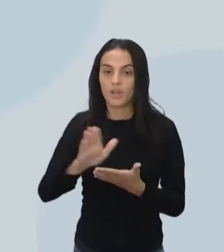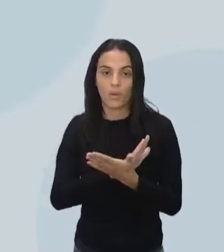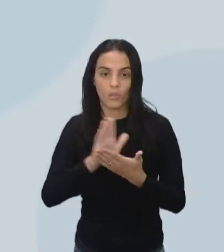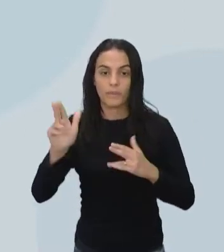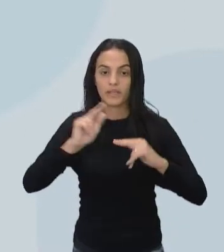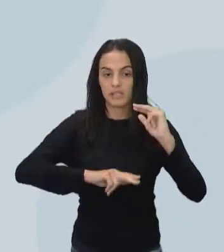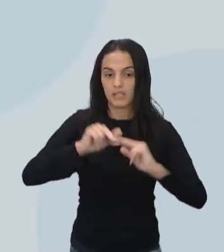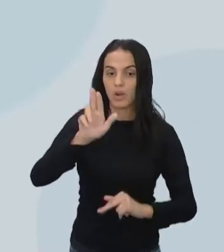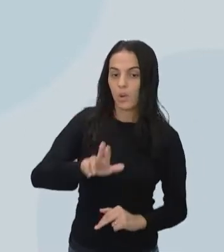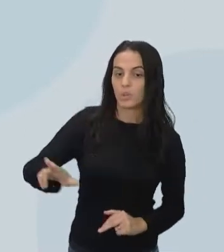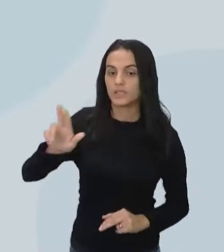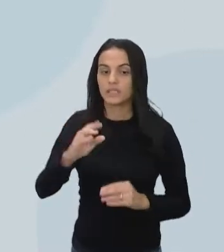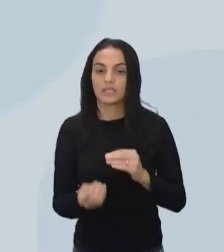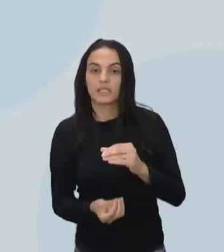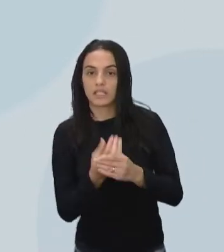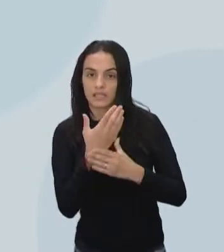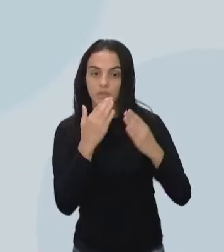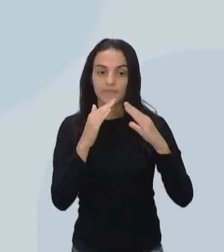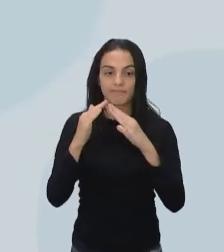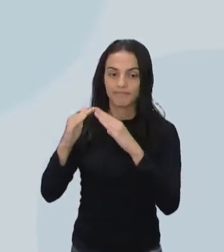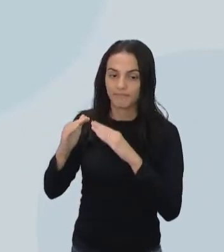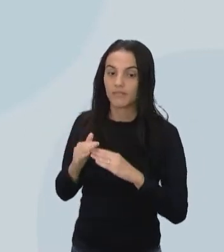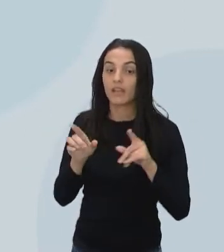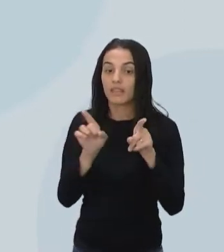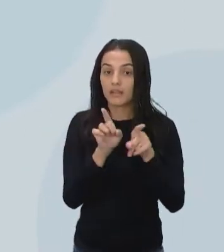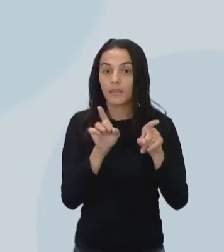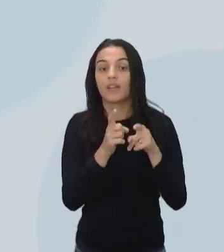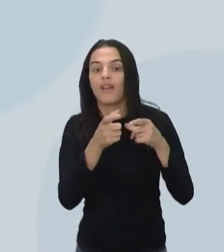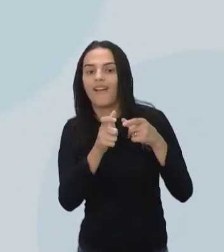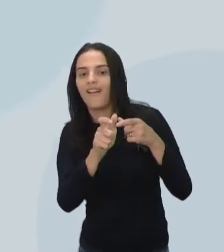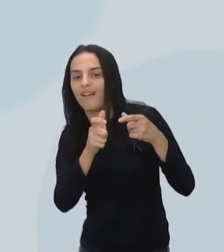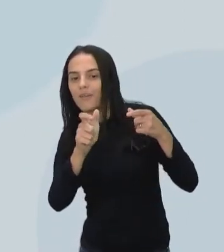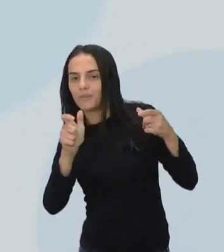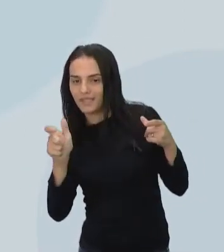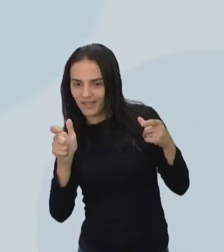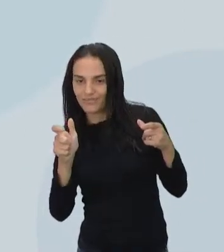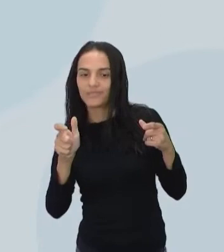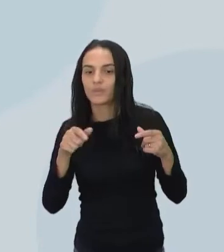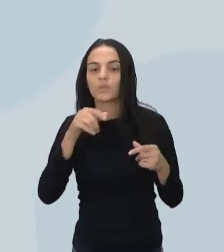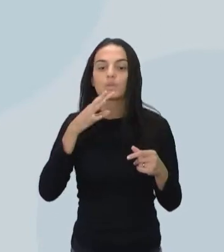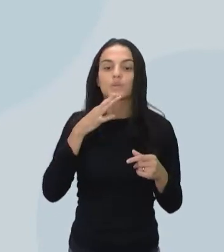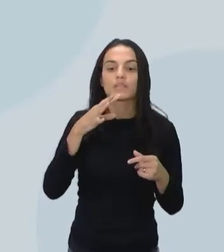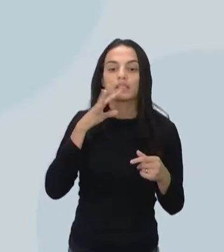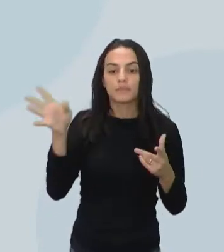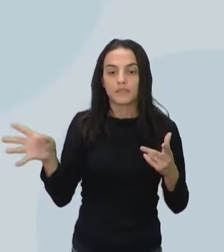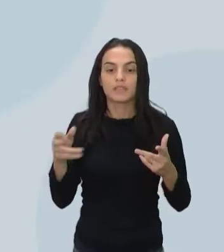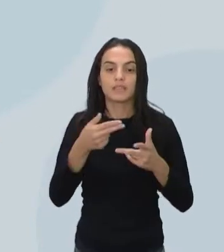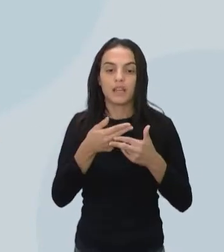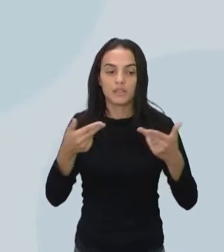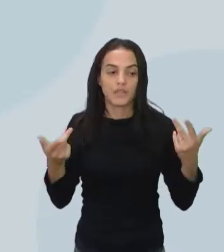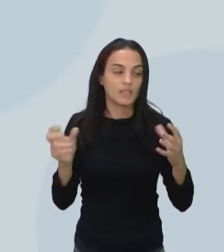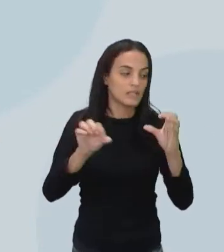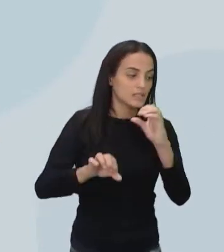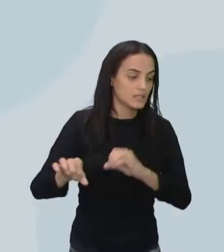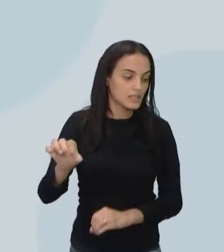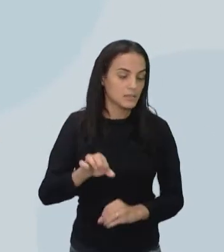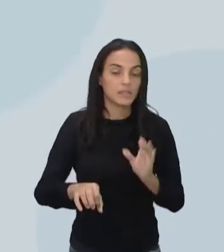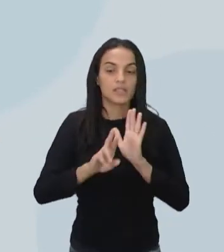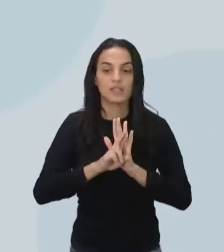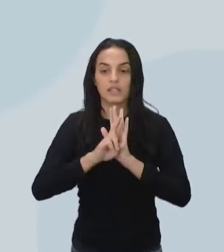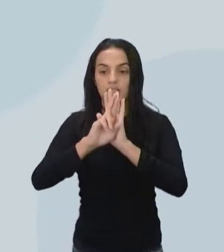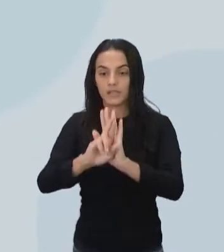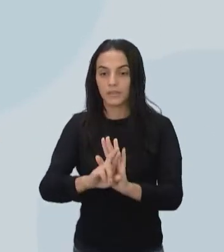usados em construções de moradias, também ampliar os conhecimentos acerca das fórmulas químicas que